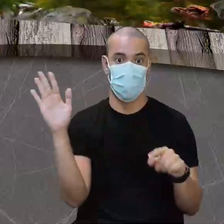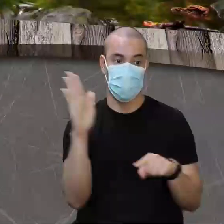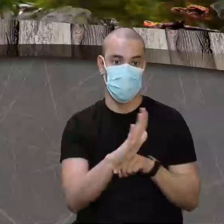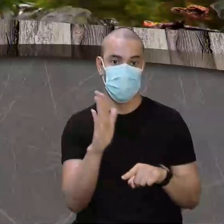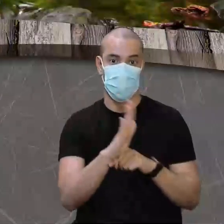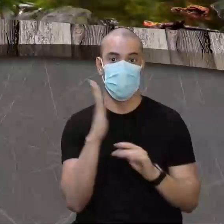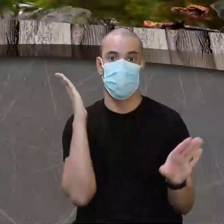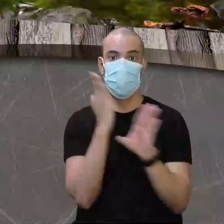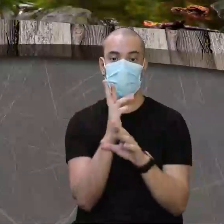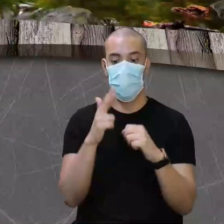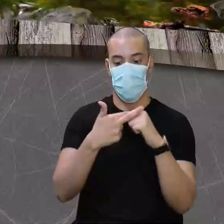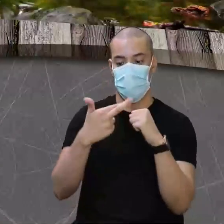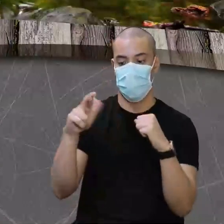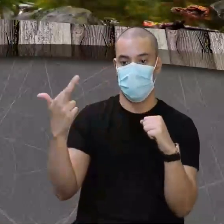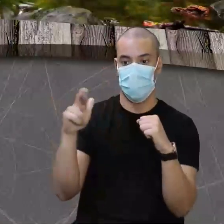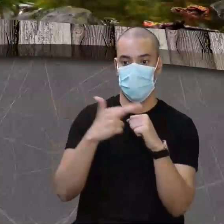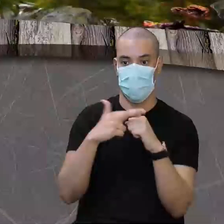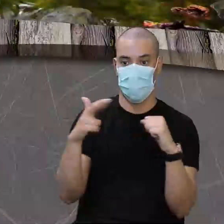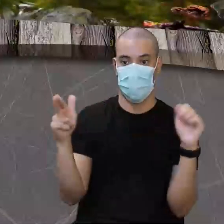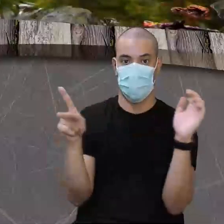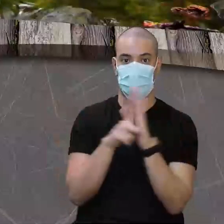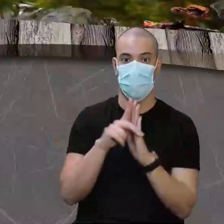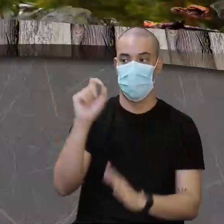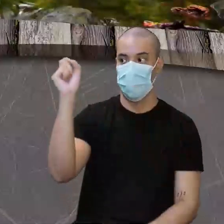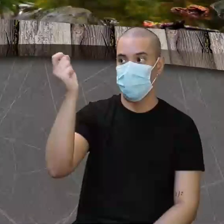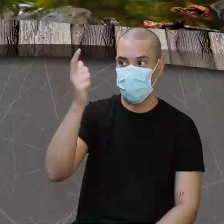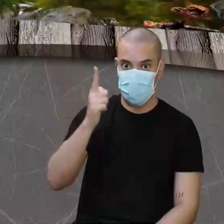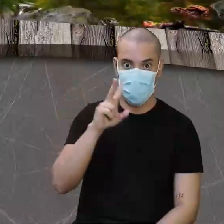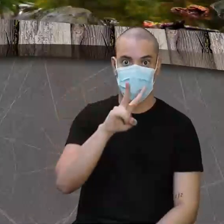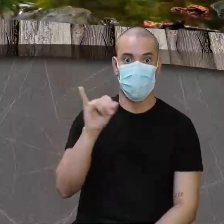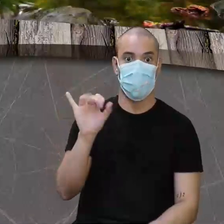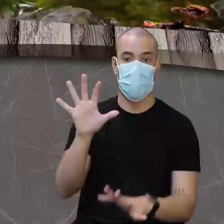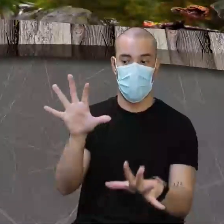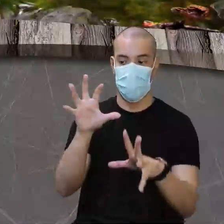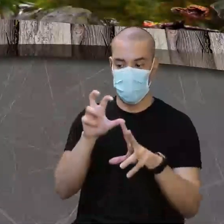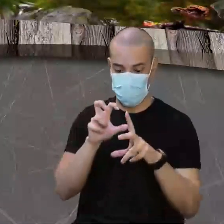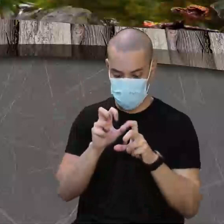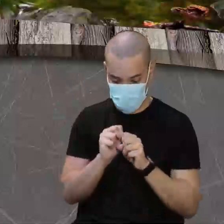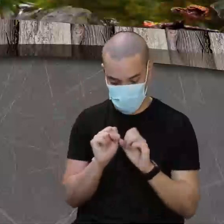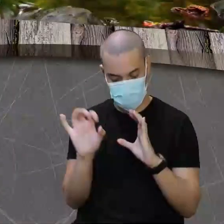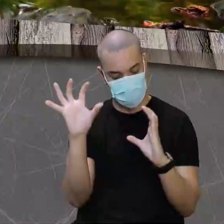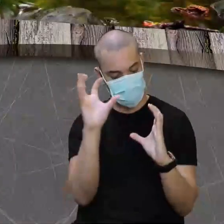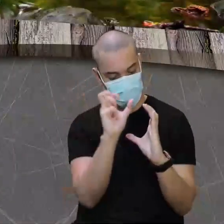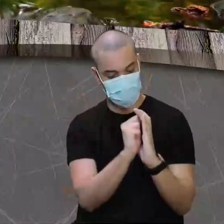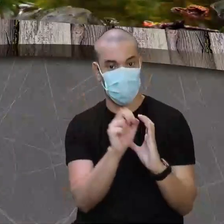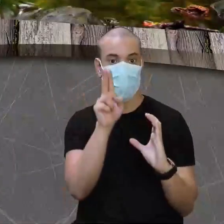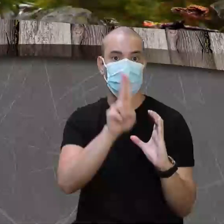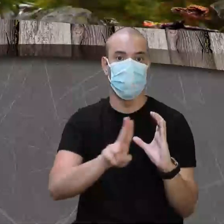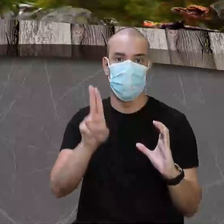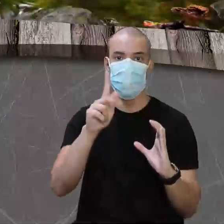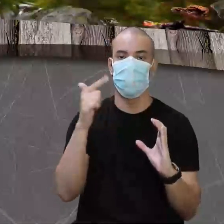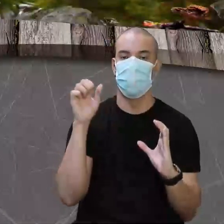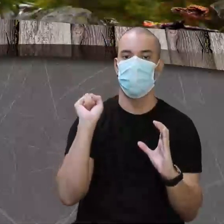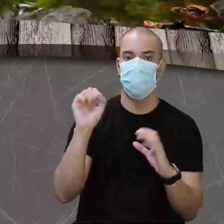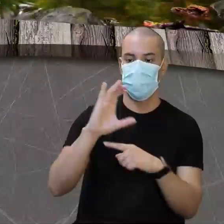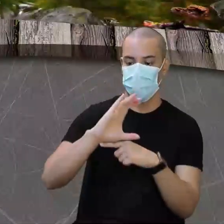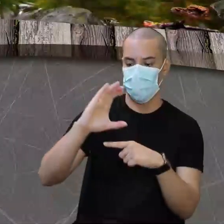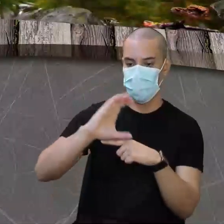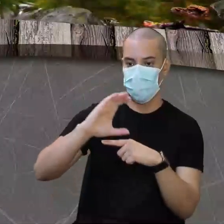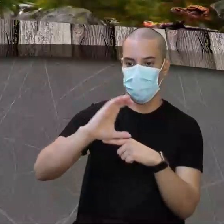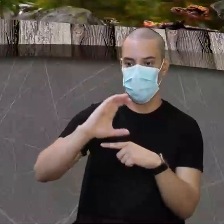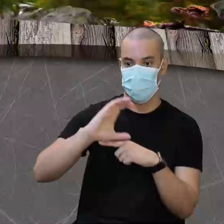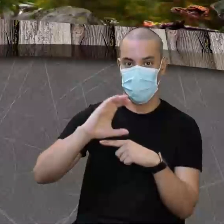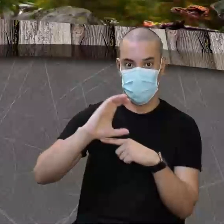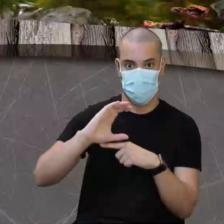radiação solar. Então, eles vão absorver essa energia solar, vão também utilizar o gás carbônico como fonte